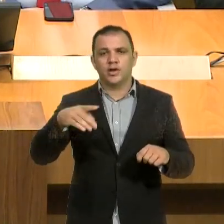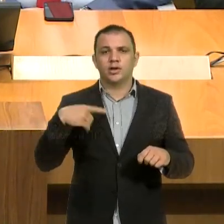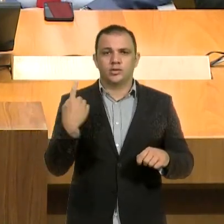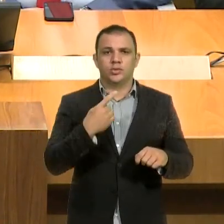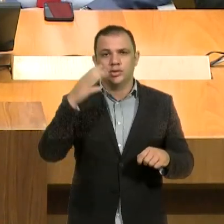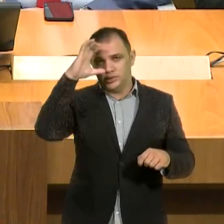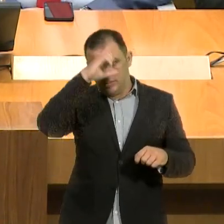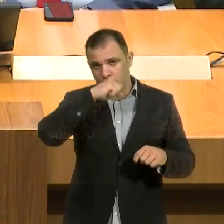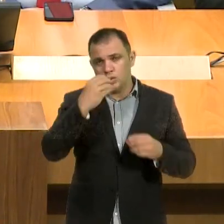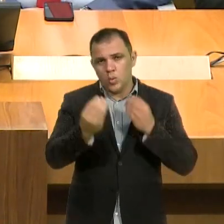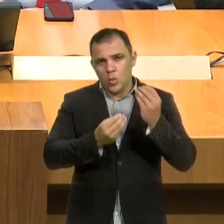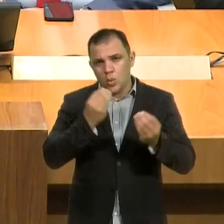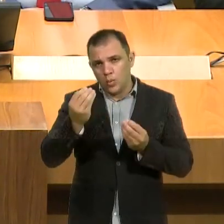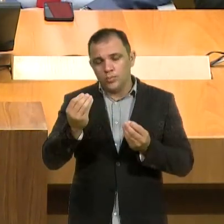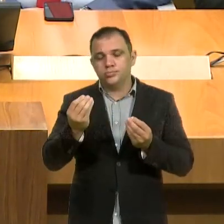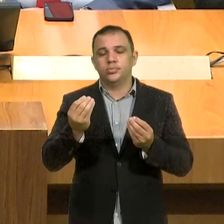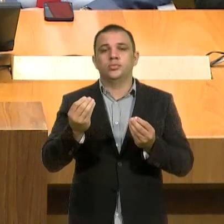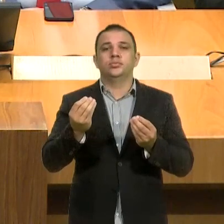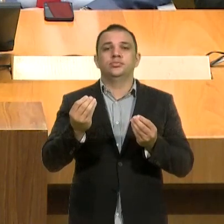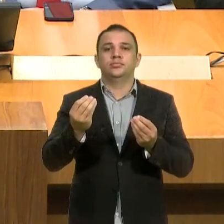cada voto nos dado.